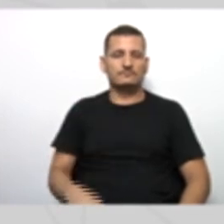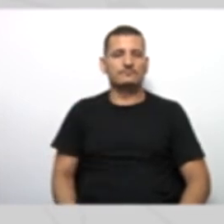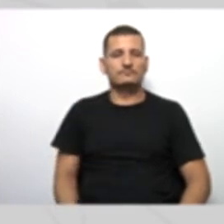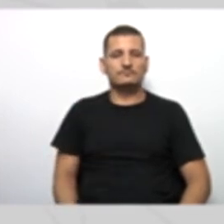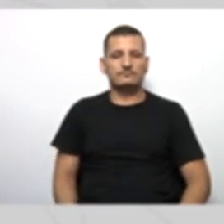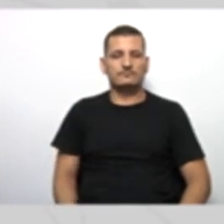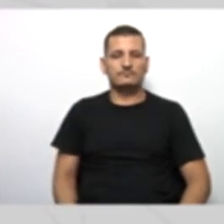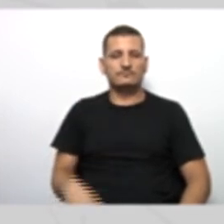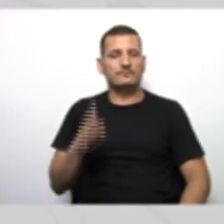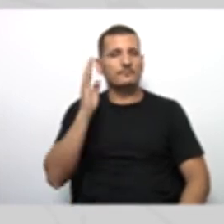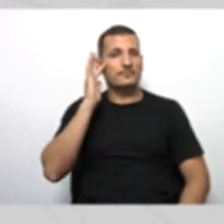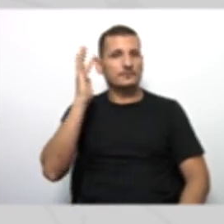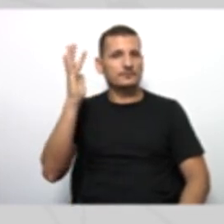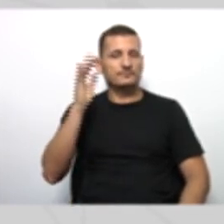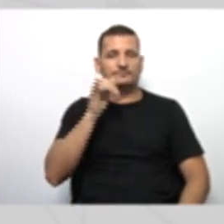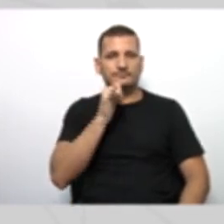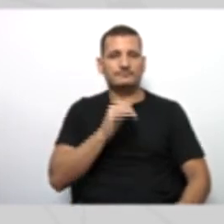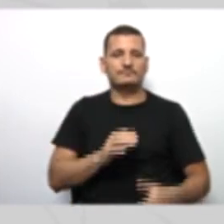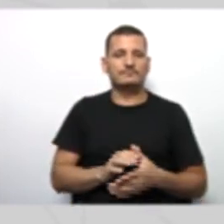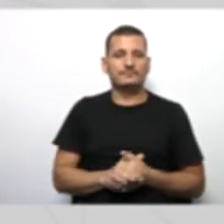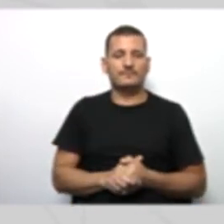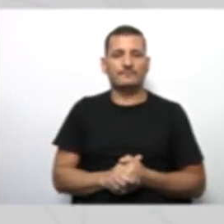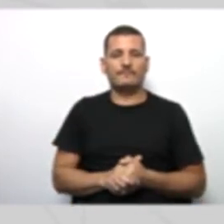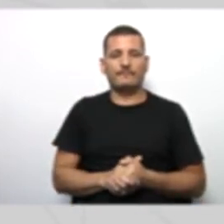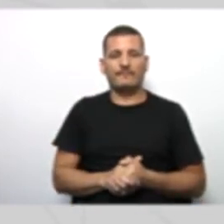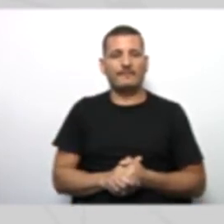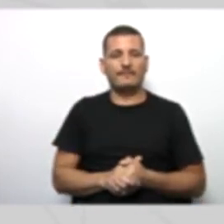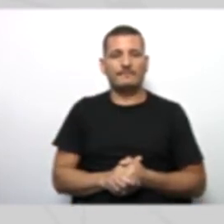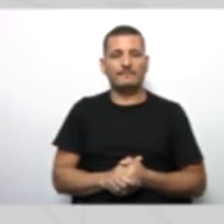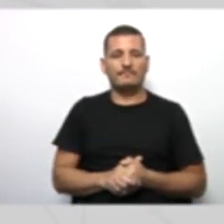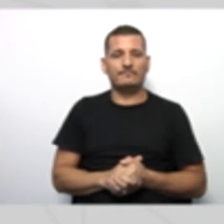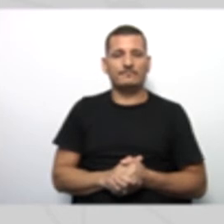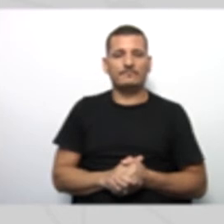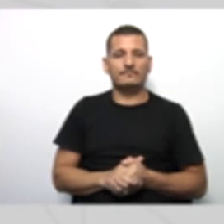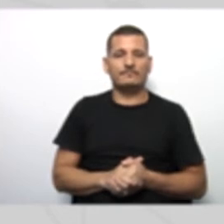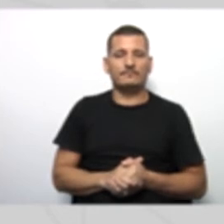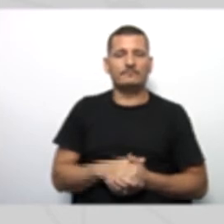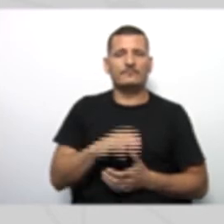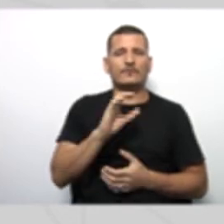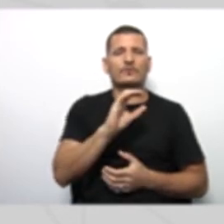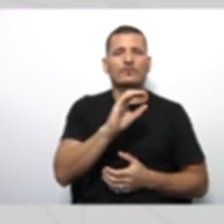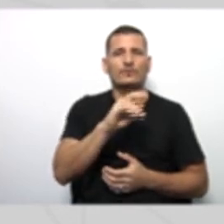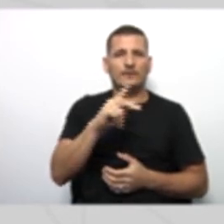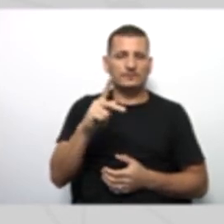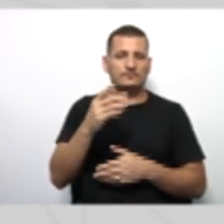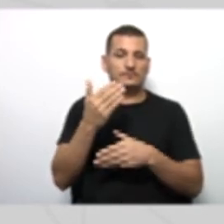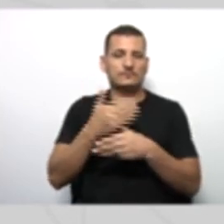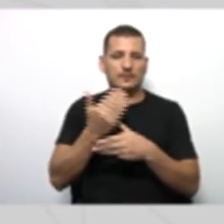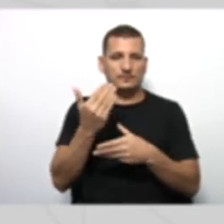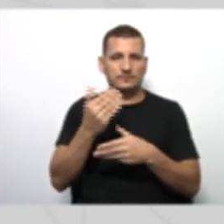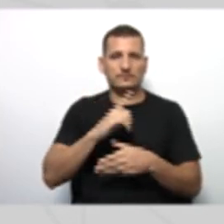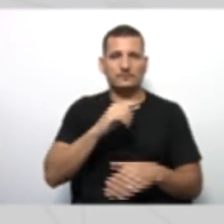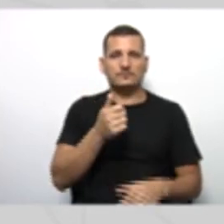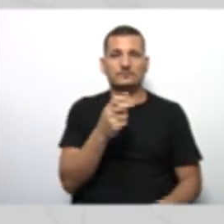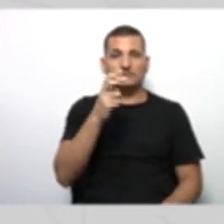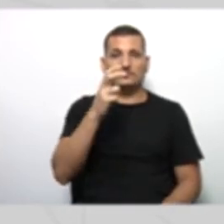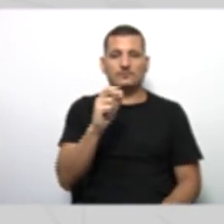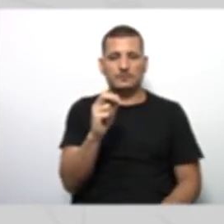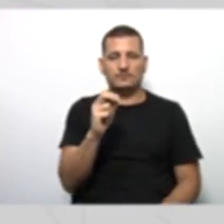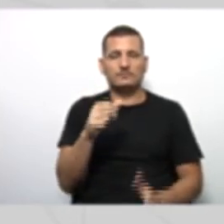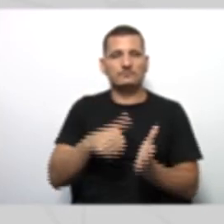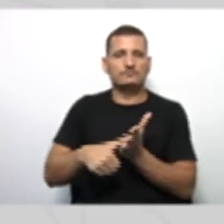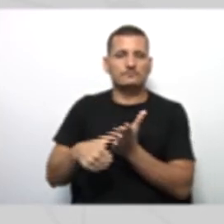que pareça, existe aí outras atividades que demandam dessa. Então, tudo tem que casar, todas as entregas.